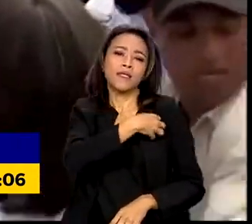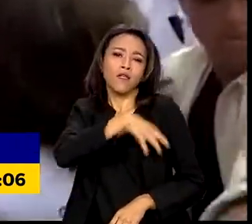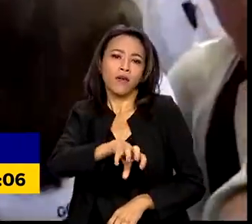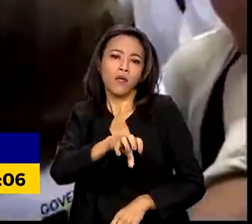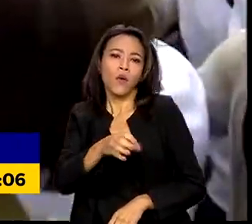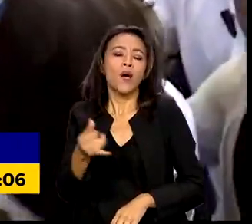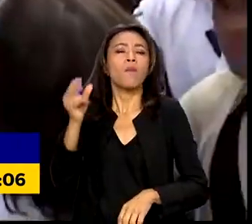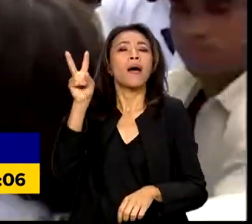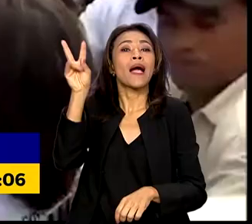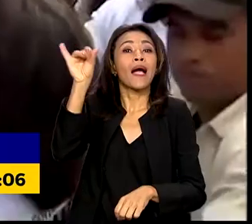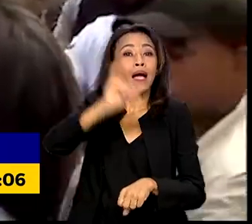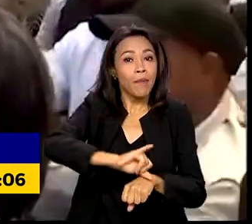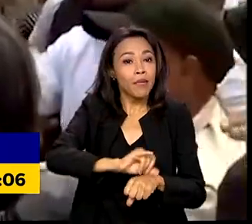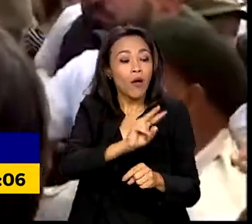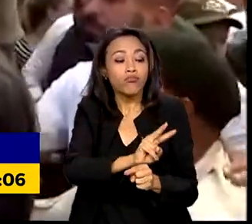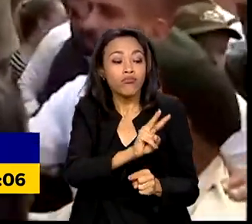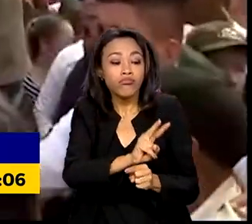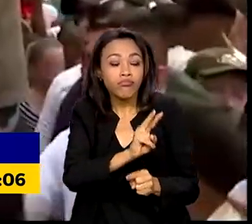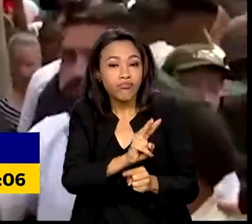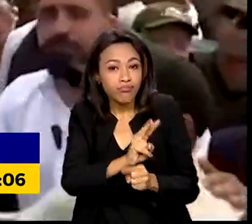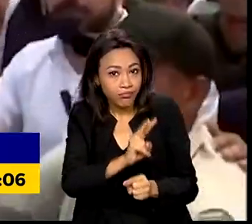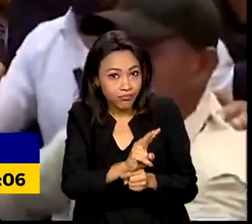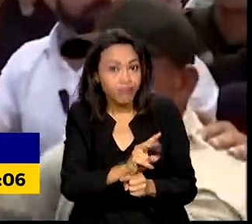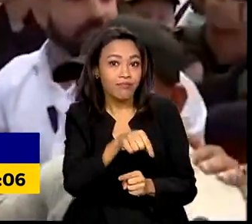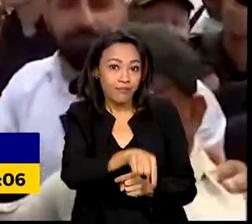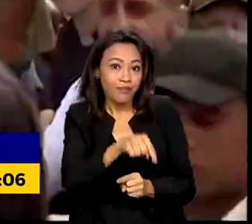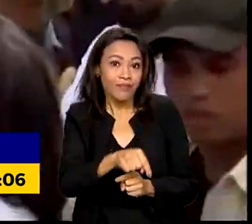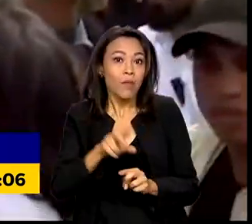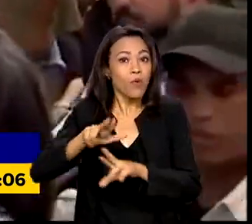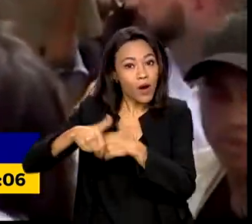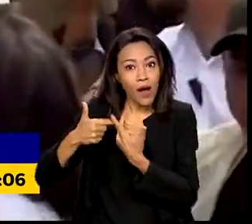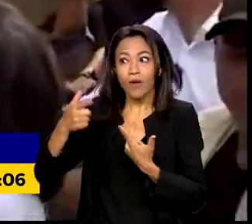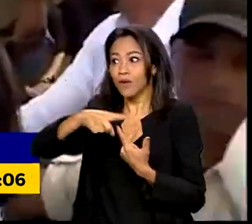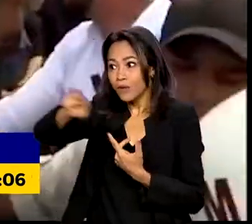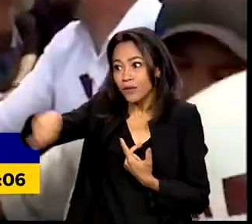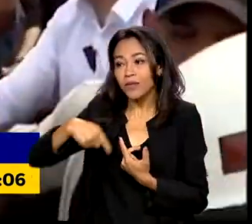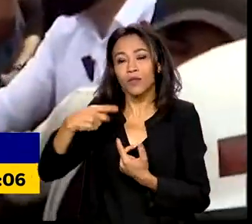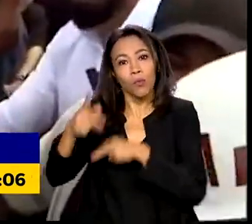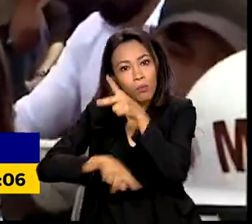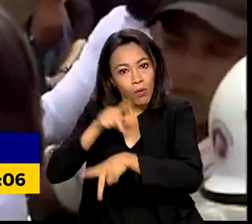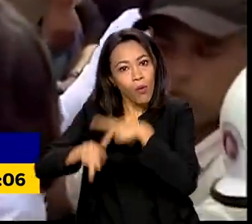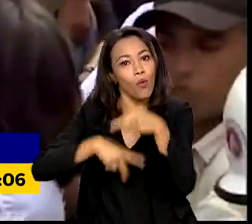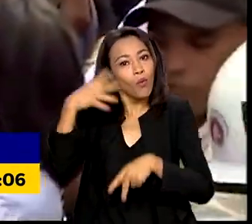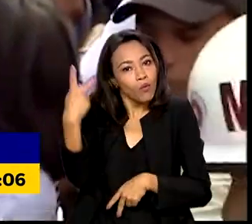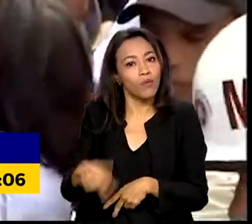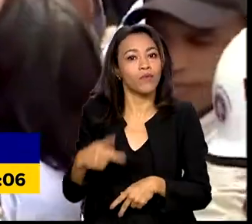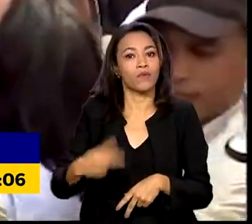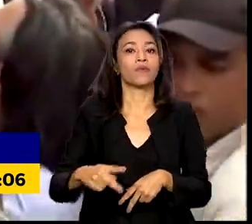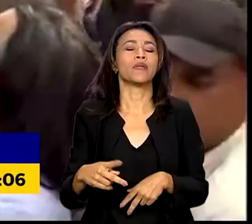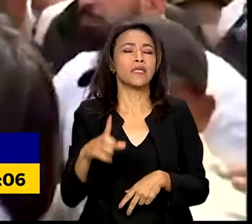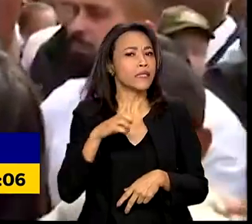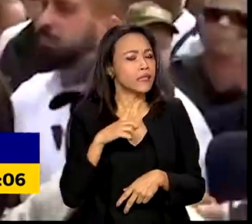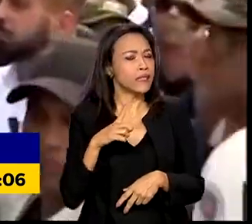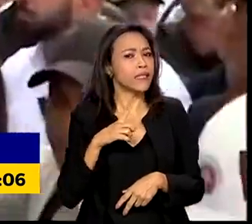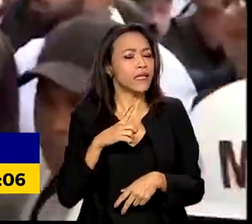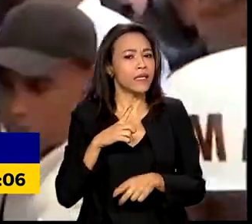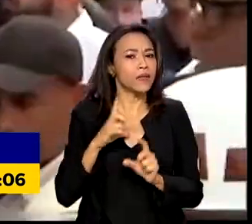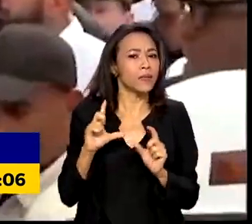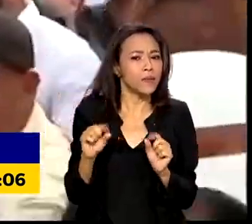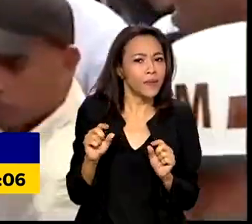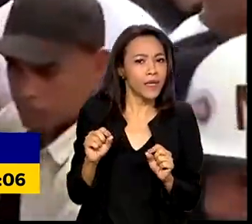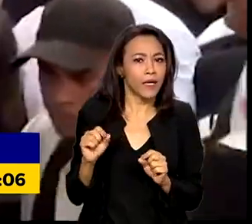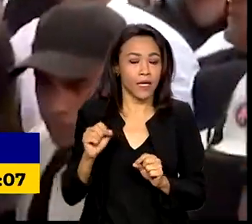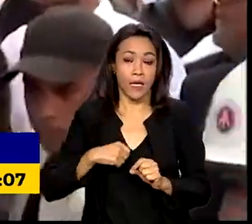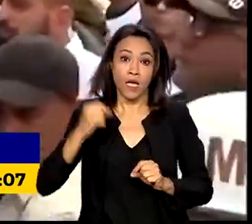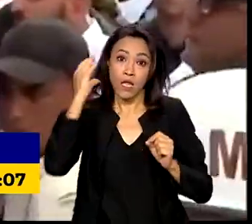provisória pela manifestação exuberante do povo baiano. Eu acho que tem uma diferença. Dom